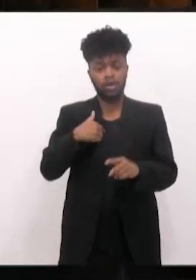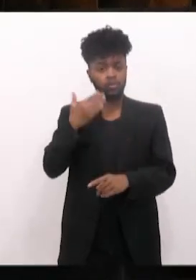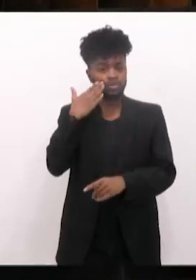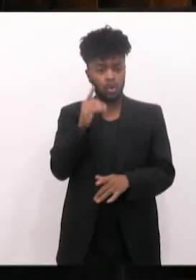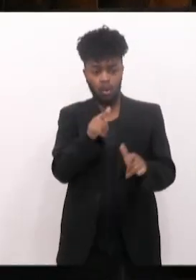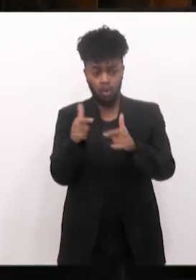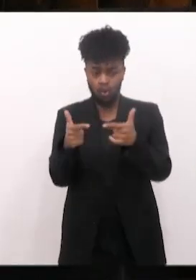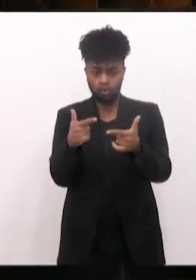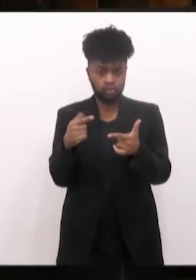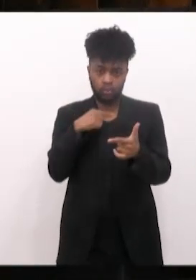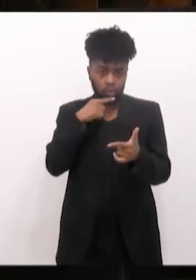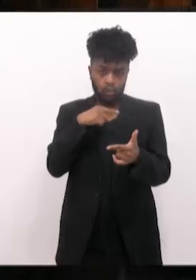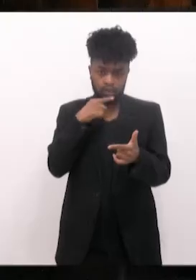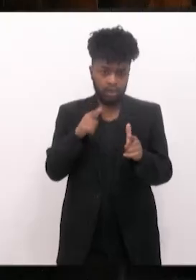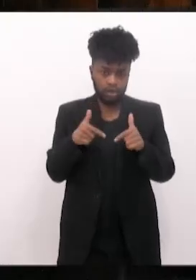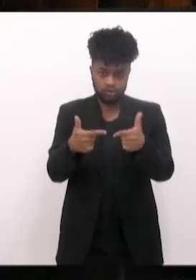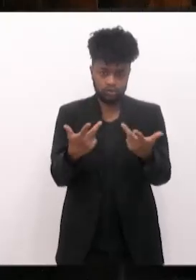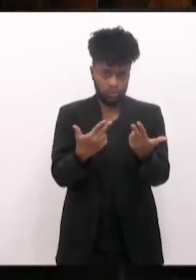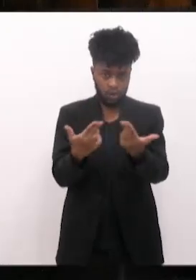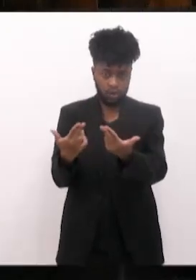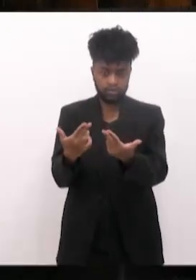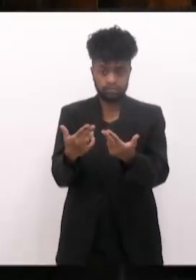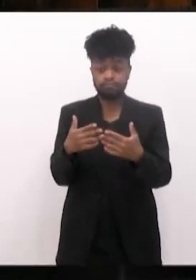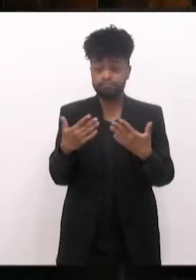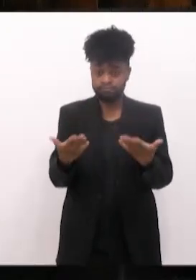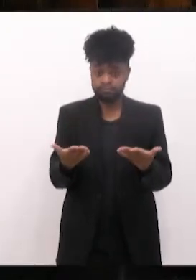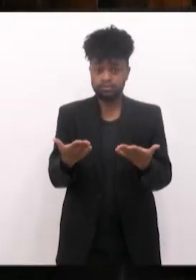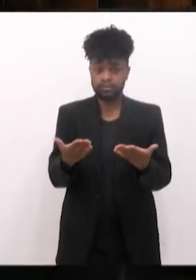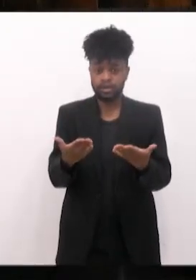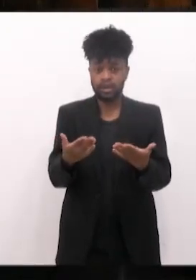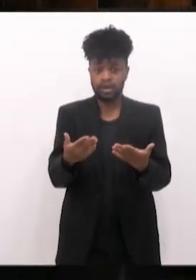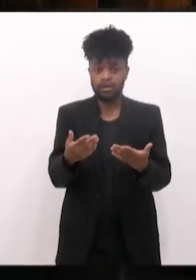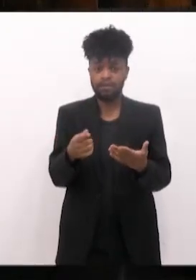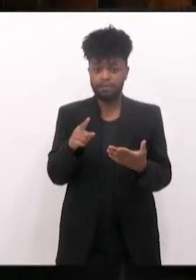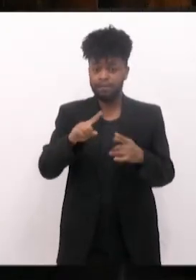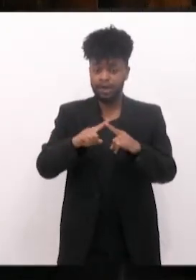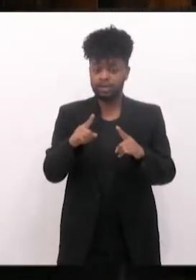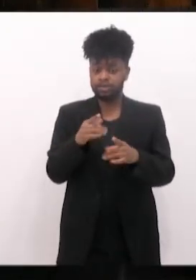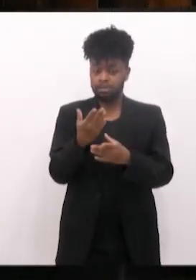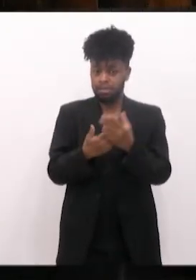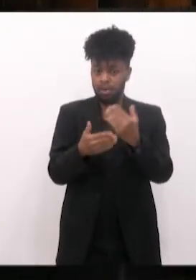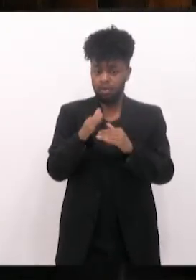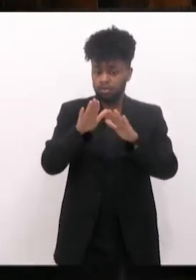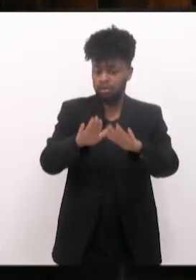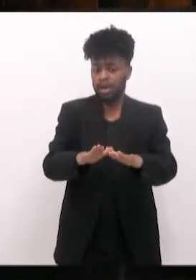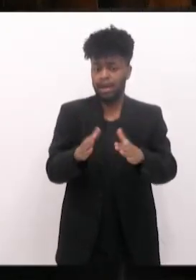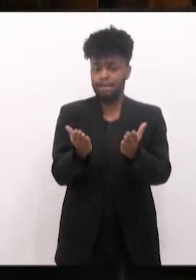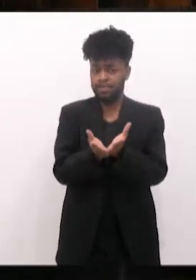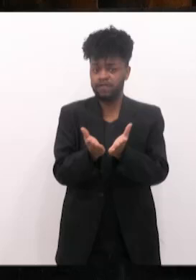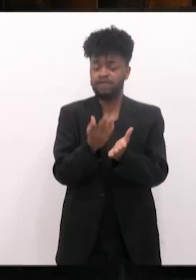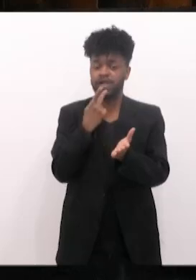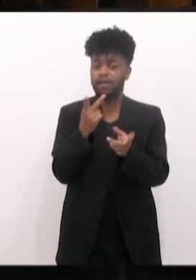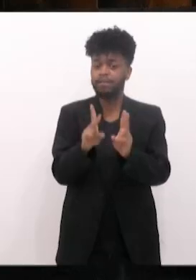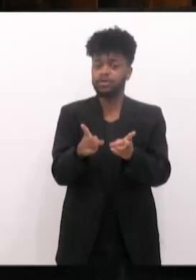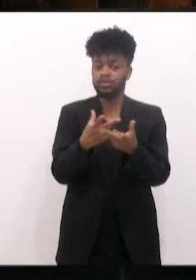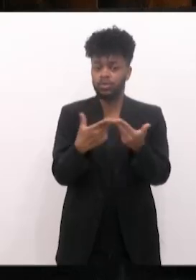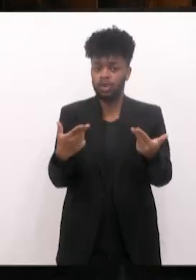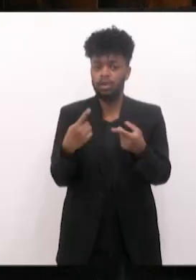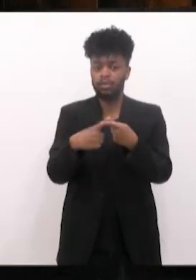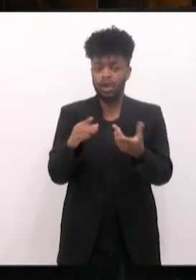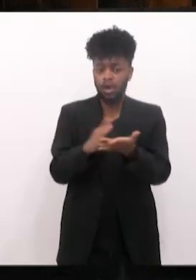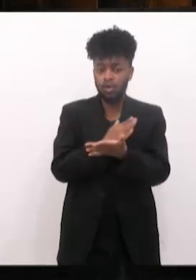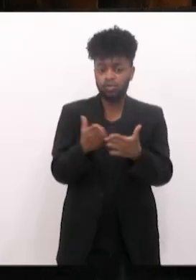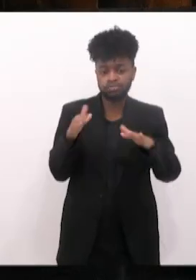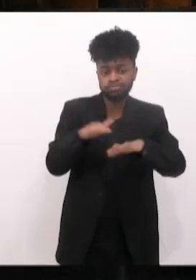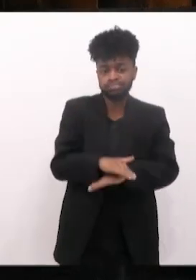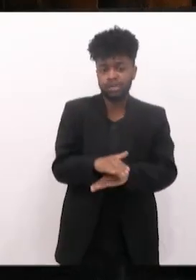não têm essa capacidade. E coloca a mão na Bíblia e fala a mesma coisa. porque muitos se rendem